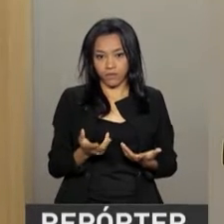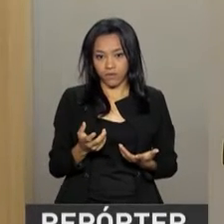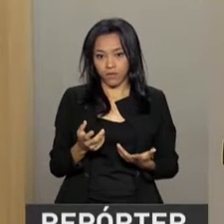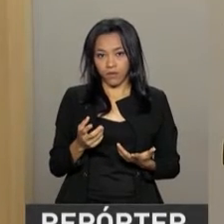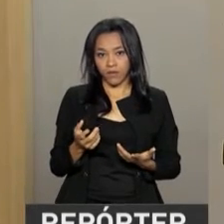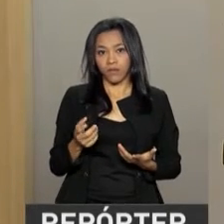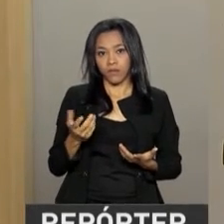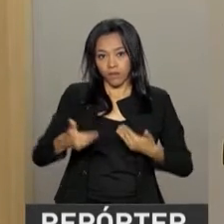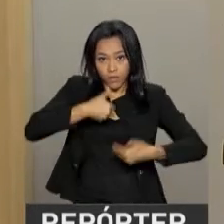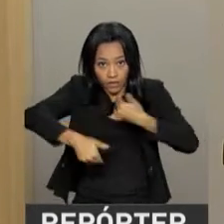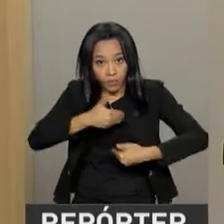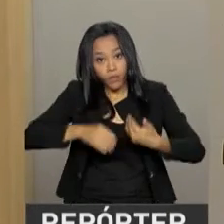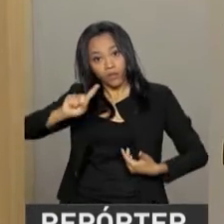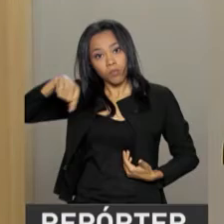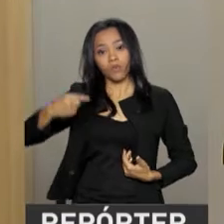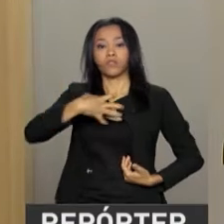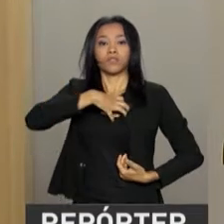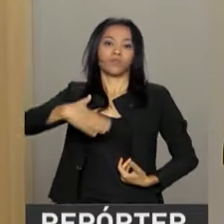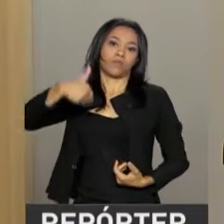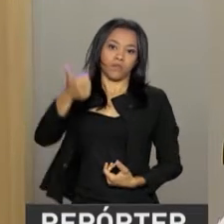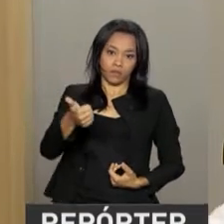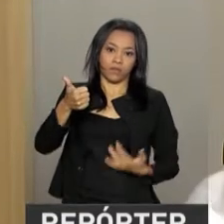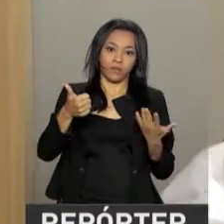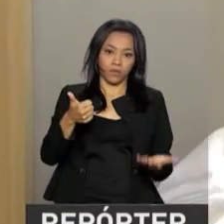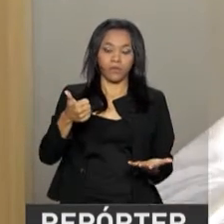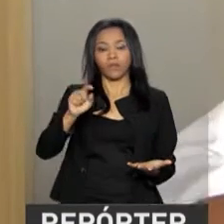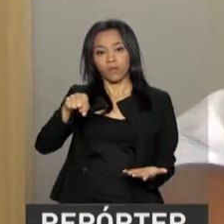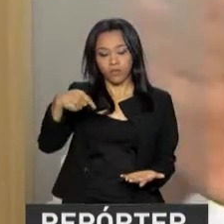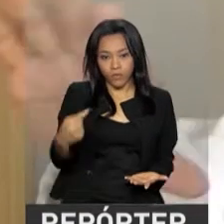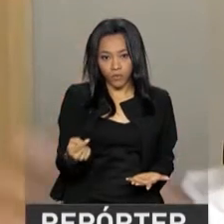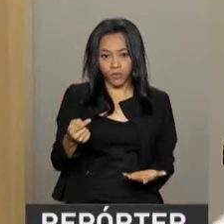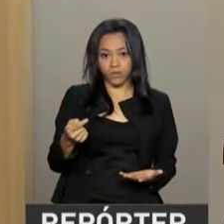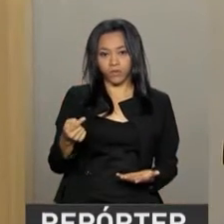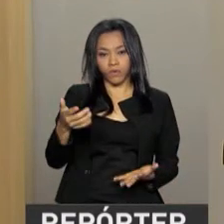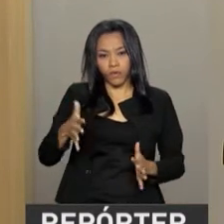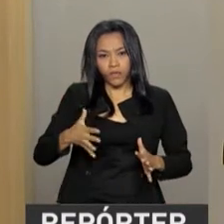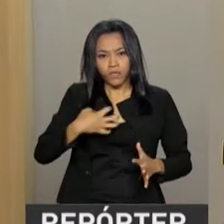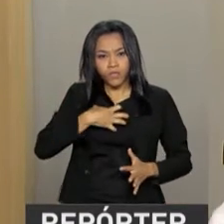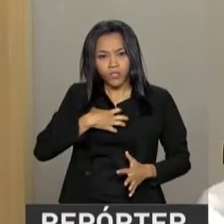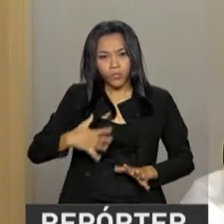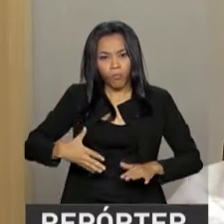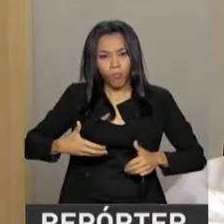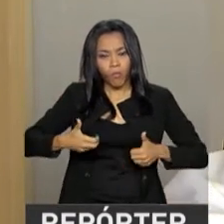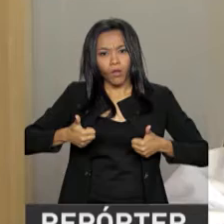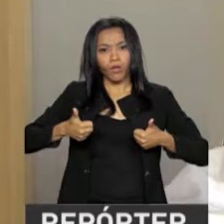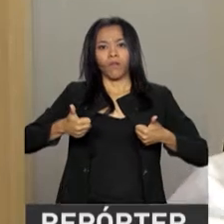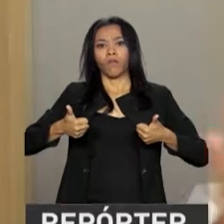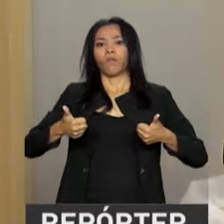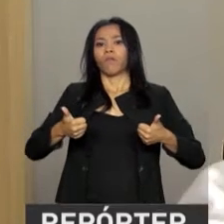dia eu já senti uma melhora, entendeu? Então, assim, aí aquilo ali já foi dando uma melhorada na minha visão, ou seja,